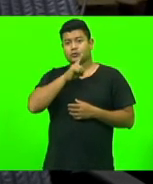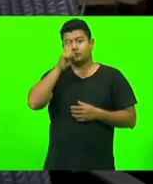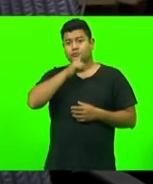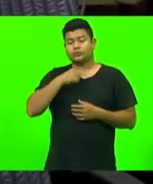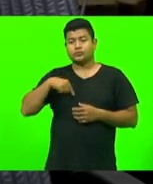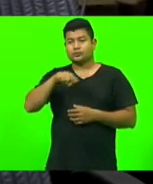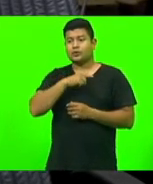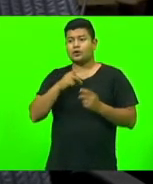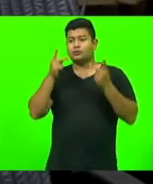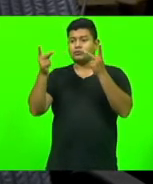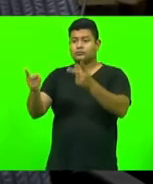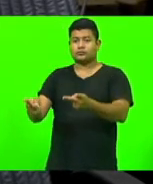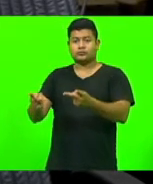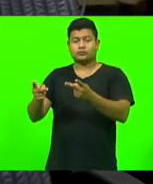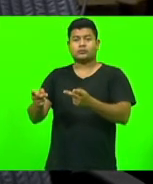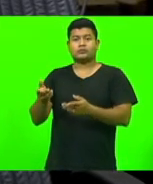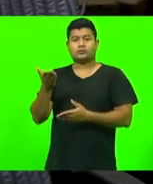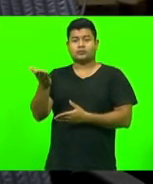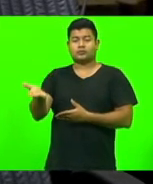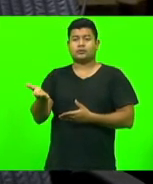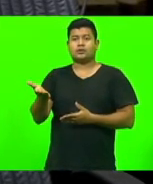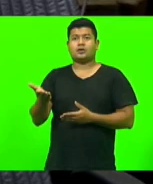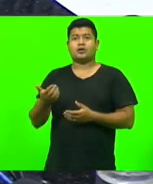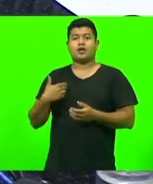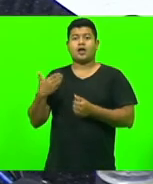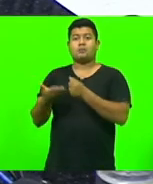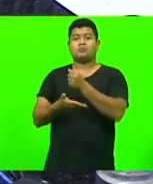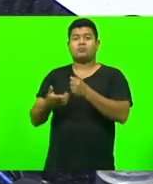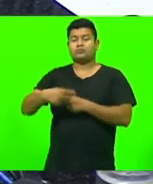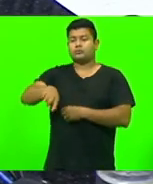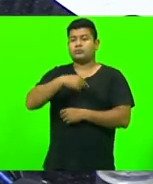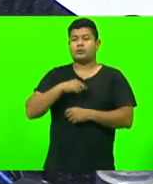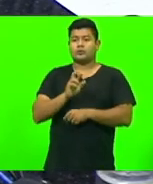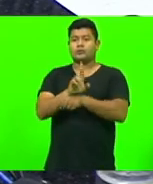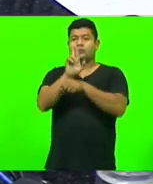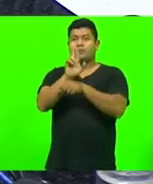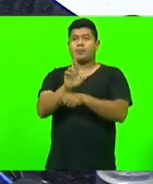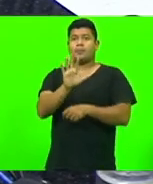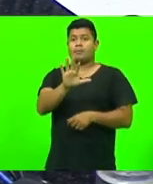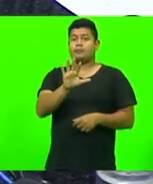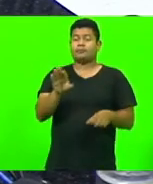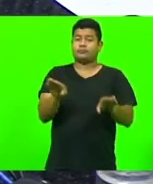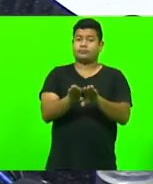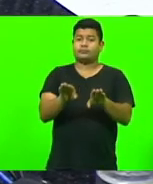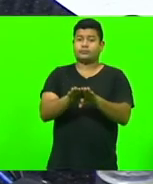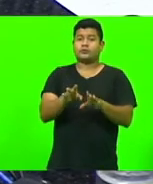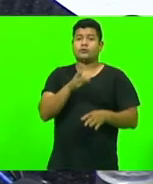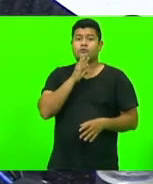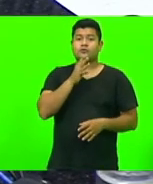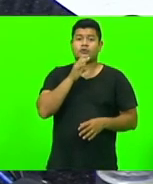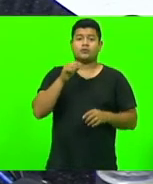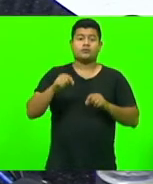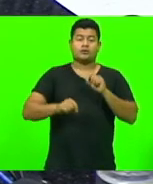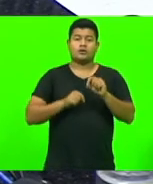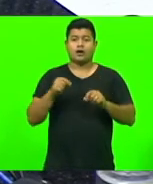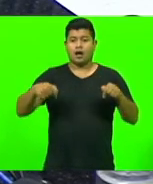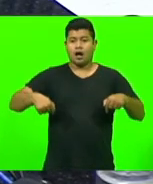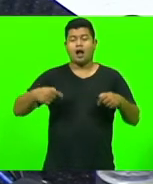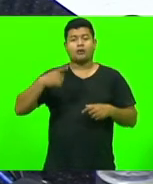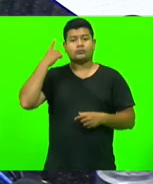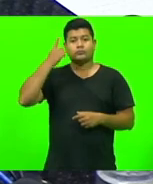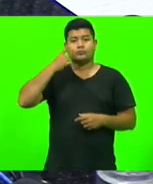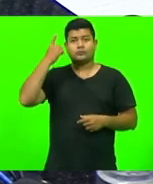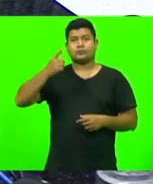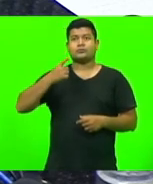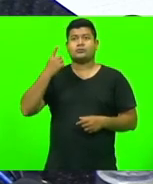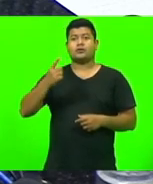frequentamos a nossa base que nós representamos, mas conhecer o trabalho do parlamentar, realmente o que o